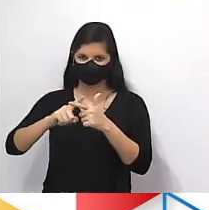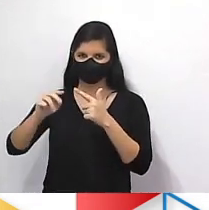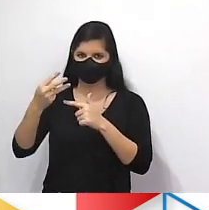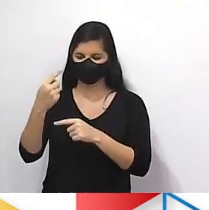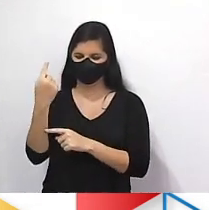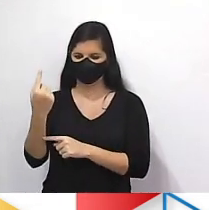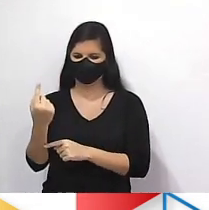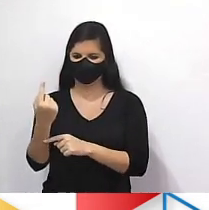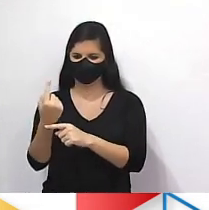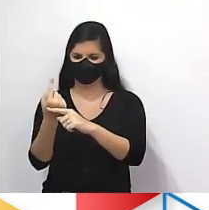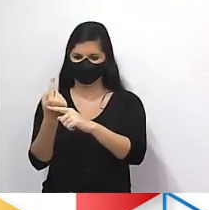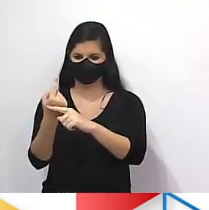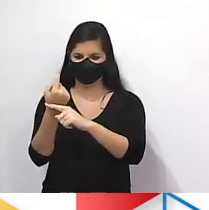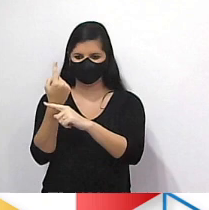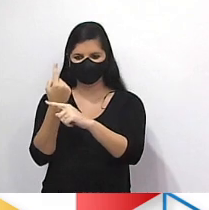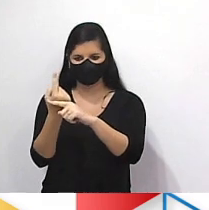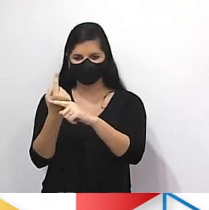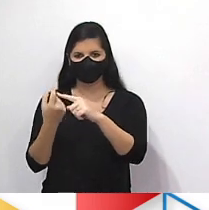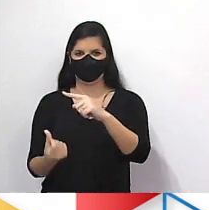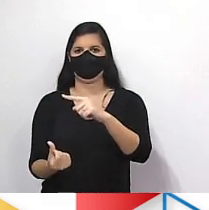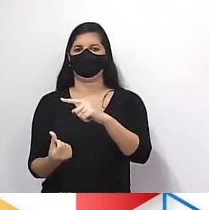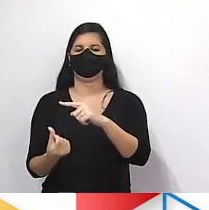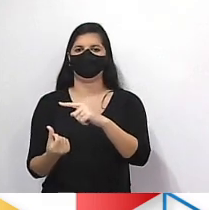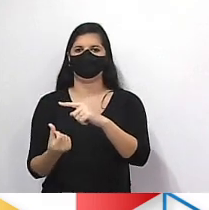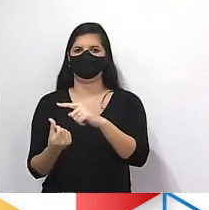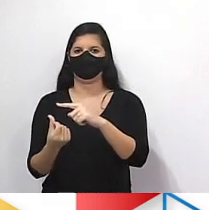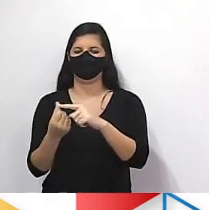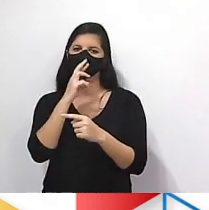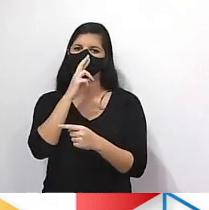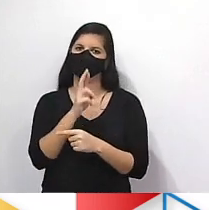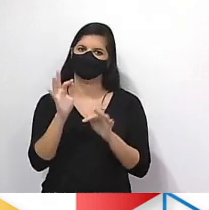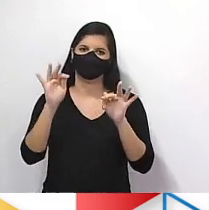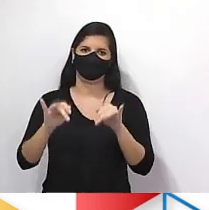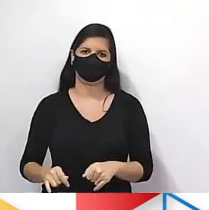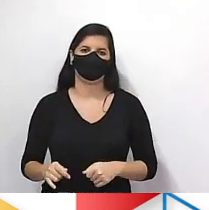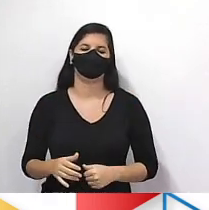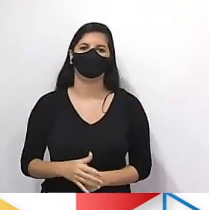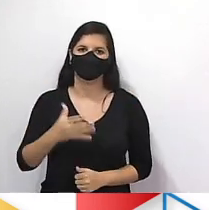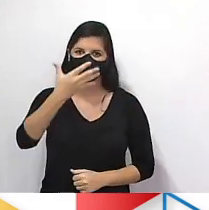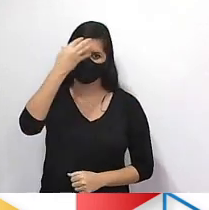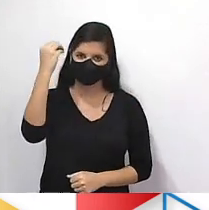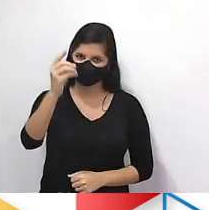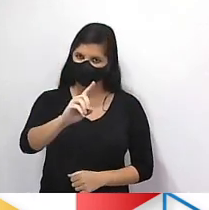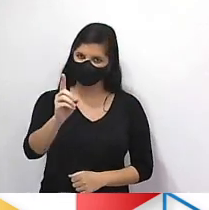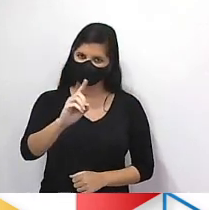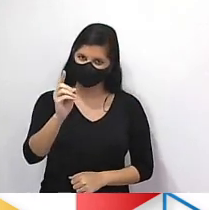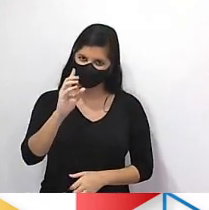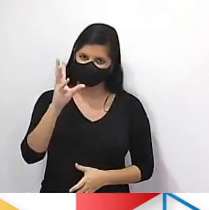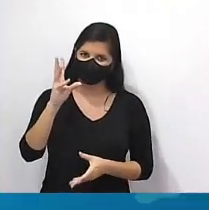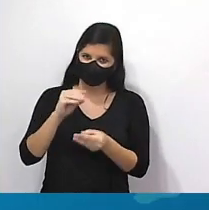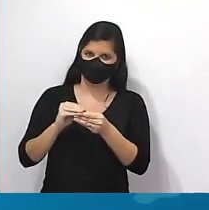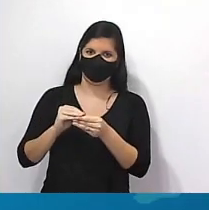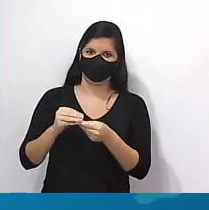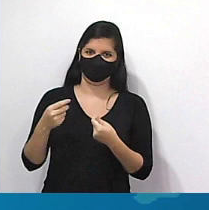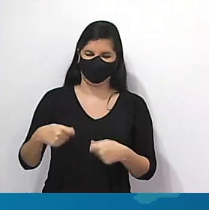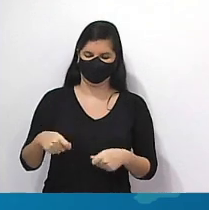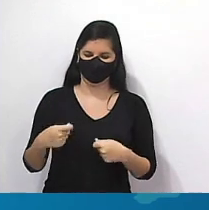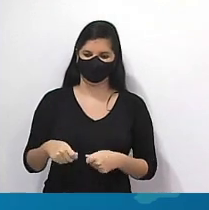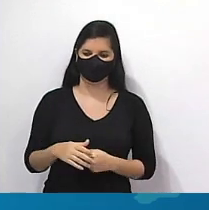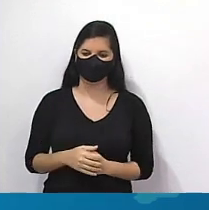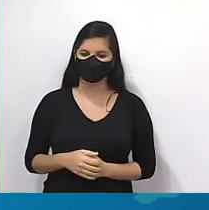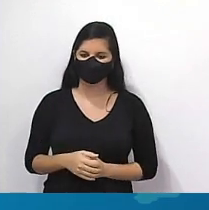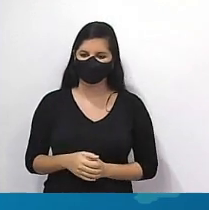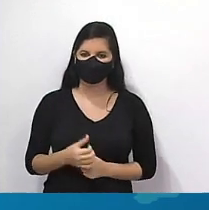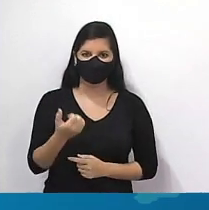18 dividido por 3 dá 6. Essa é a resposta final, não esquece, por favor, não esquece. Se a gente